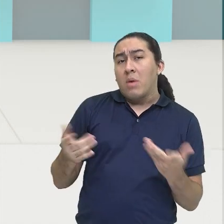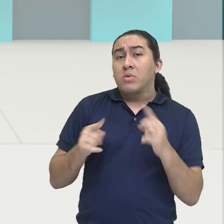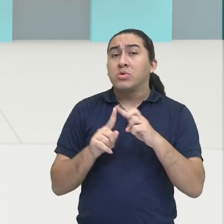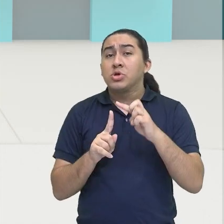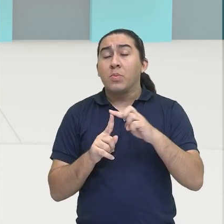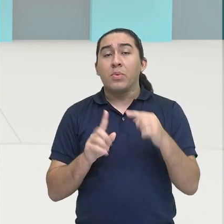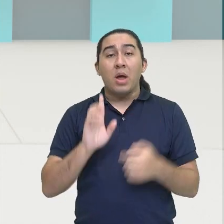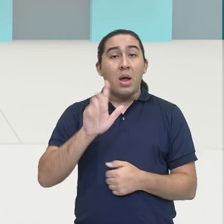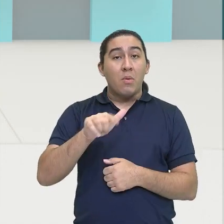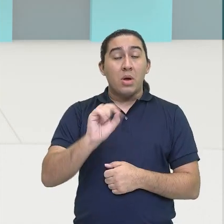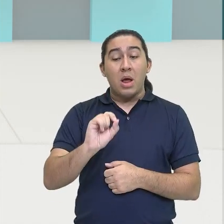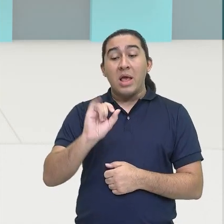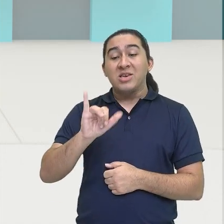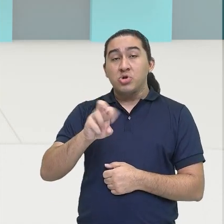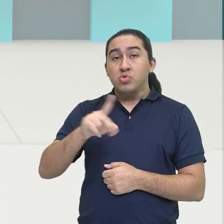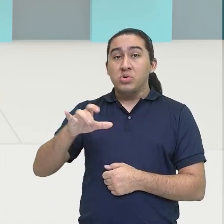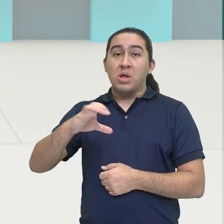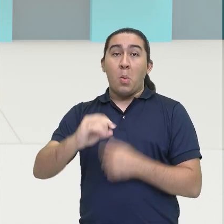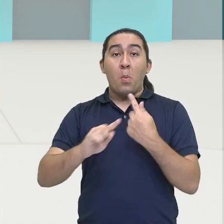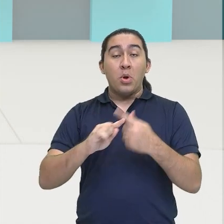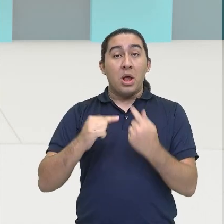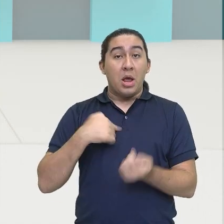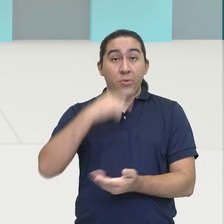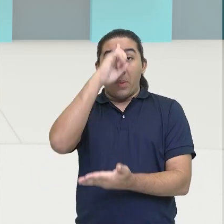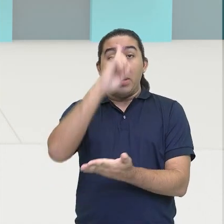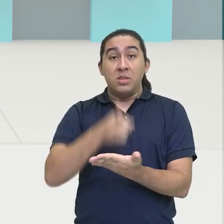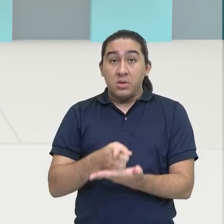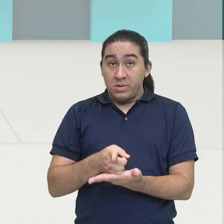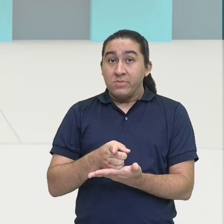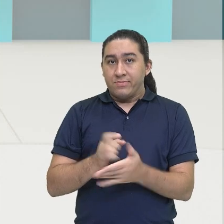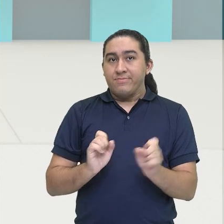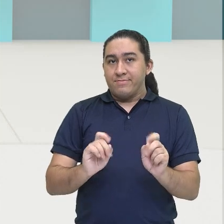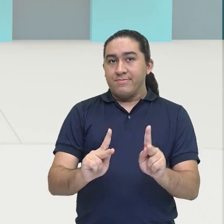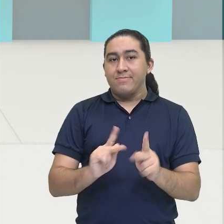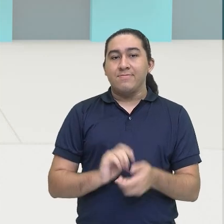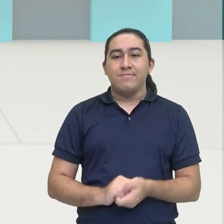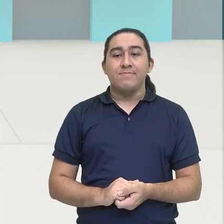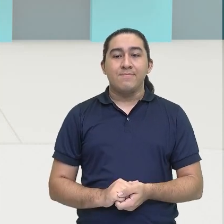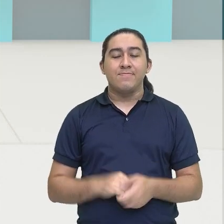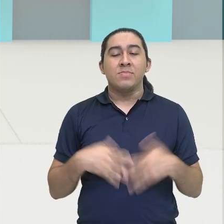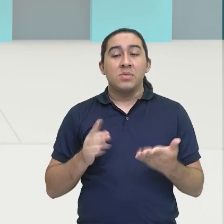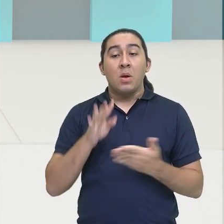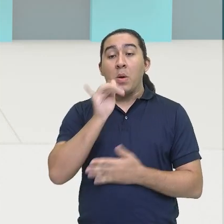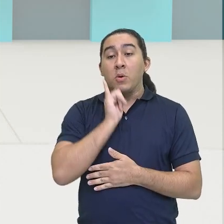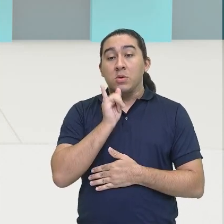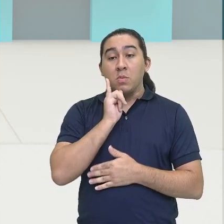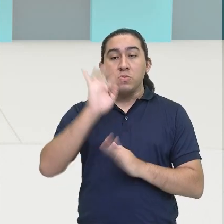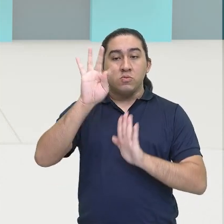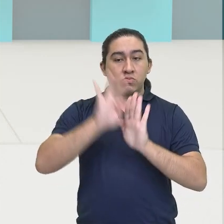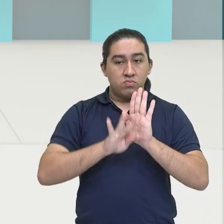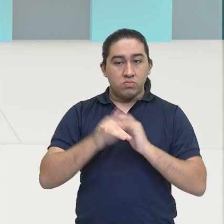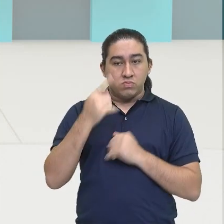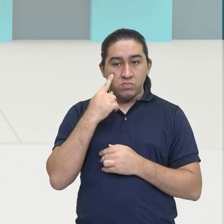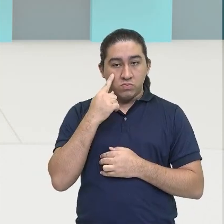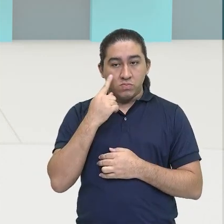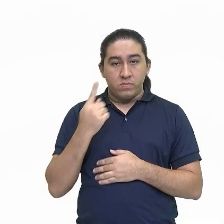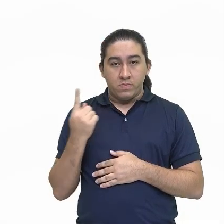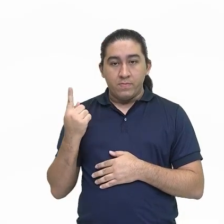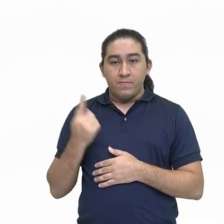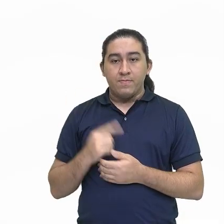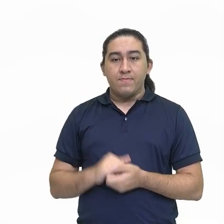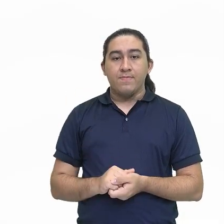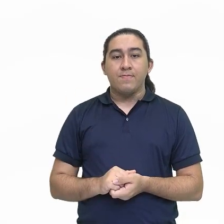dando um comando, estou dando uma ordem, ok? Vejamos aí o exemplo de texto